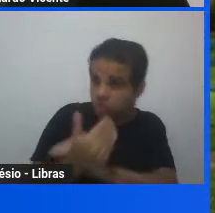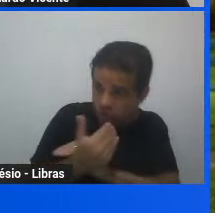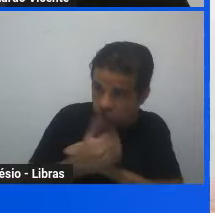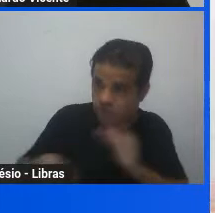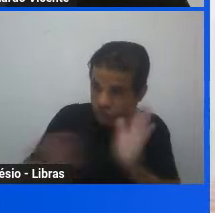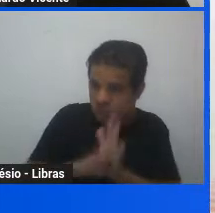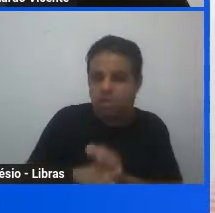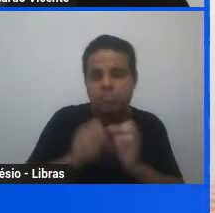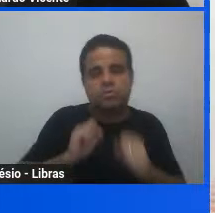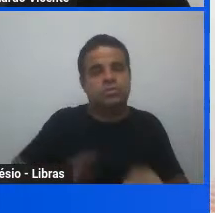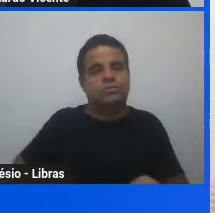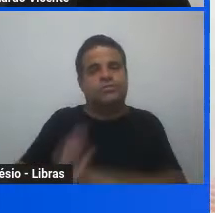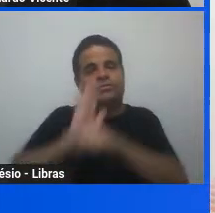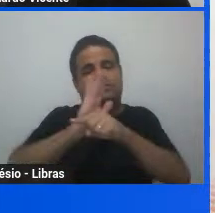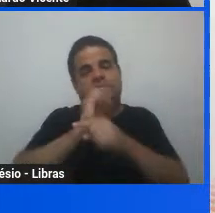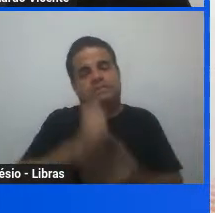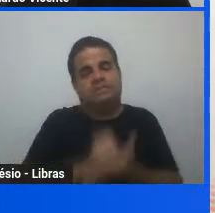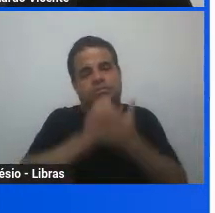uma vida.